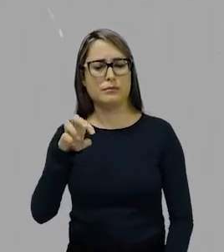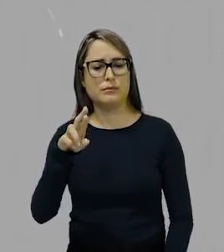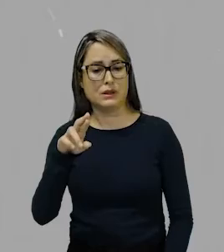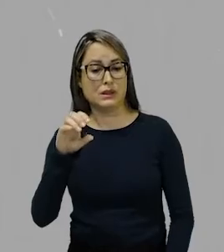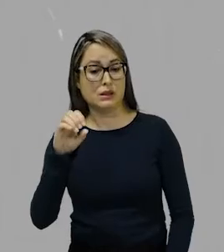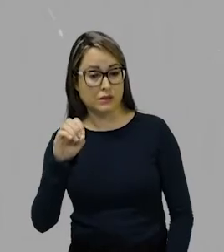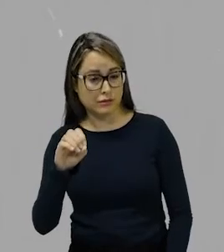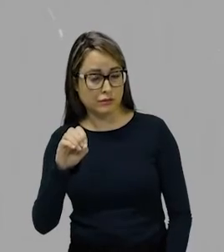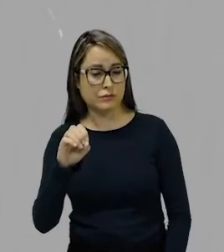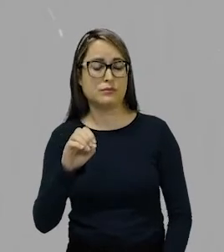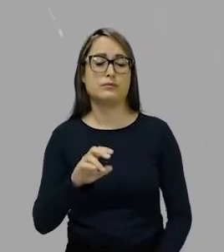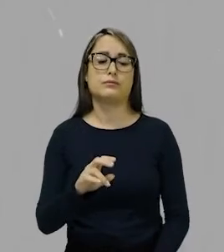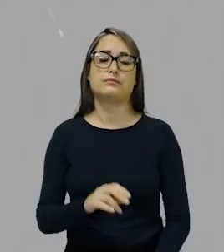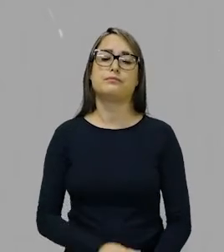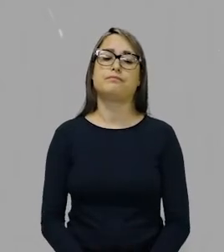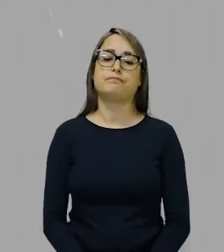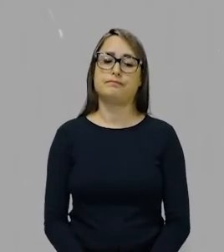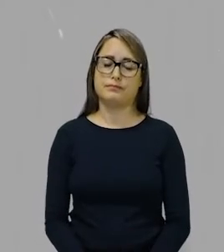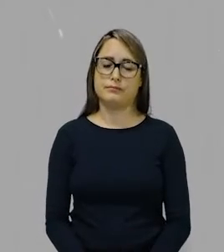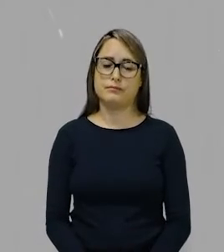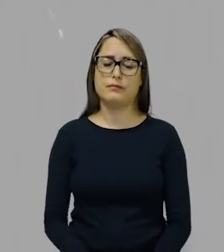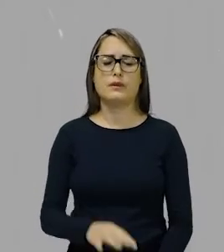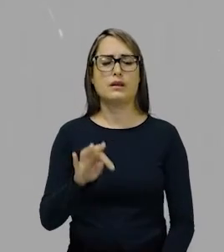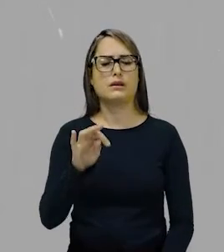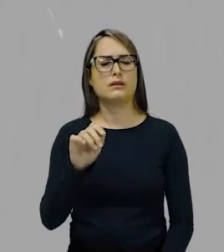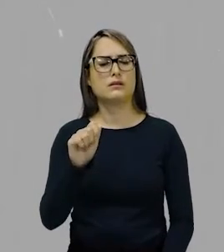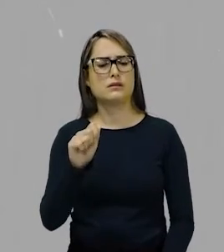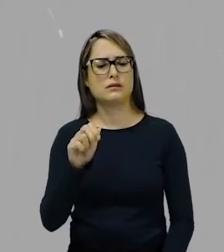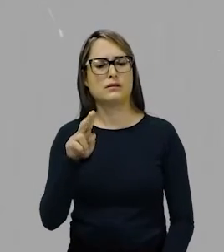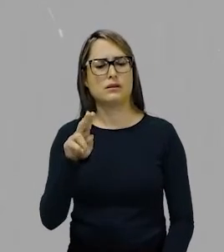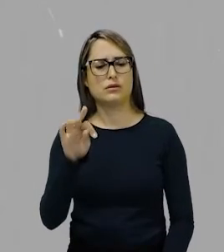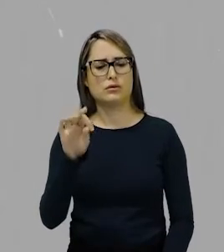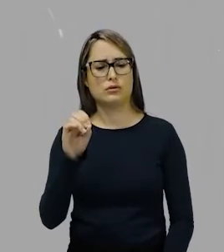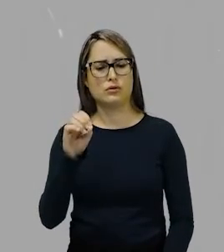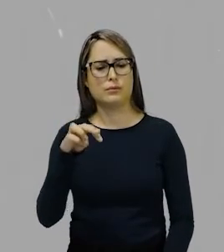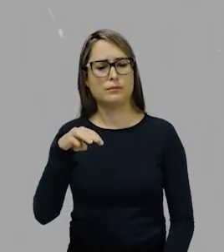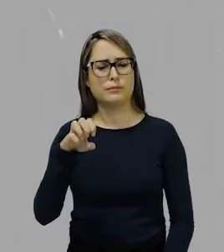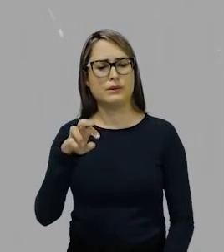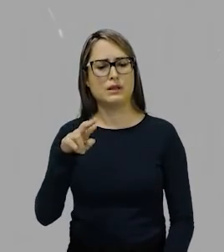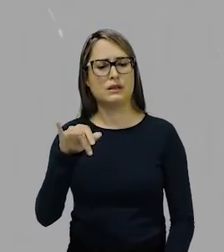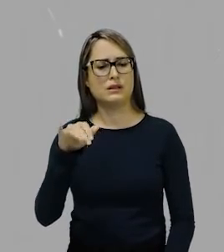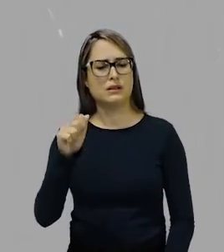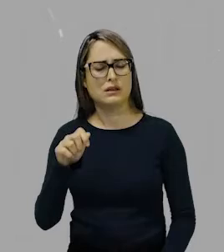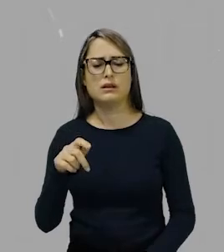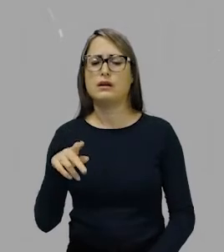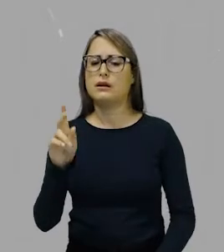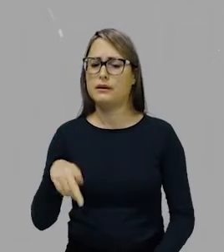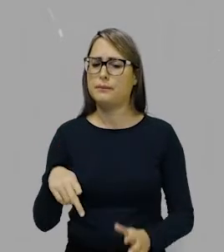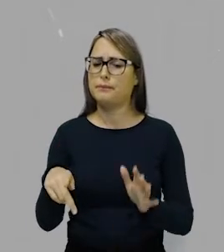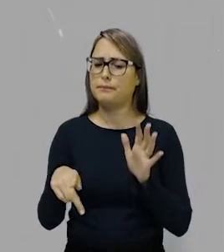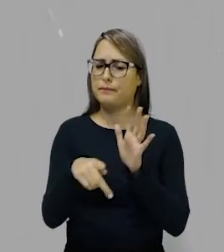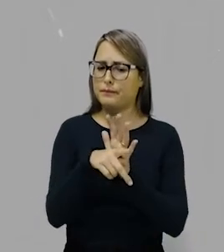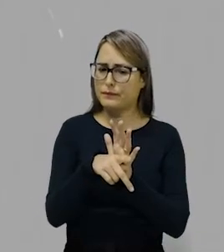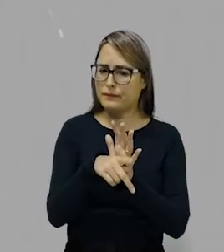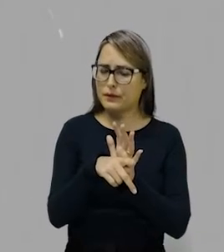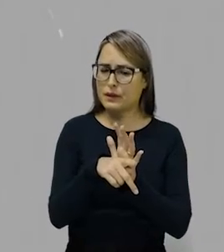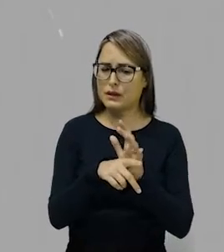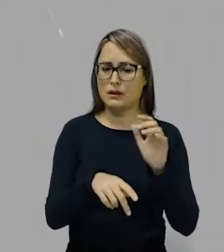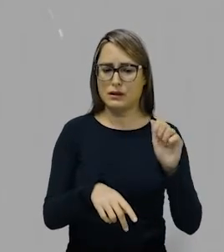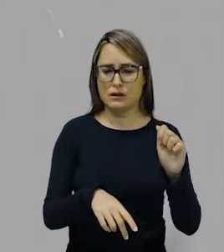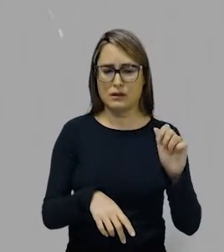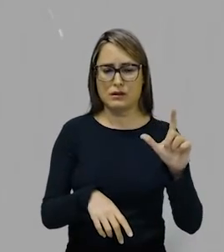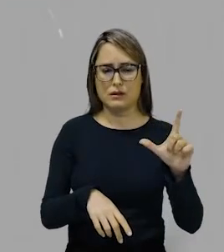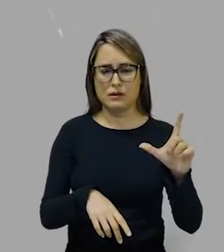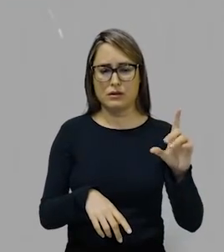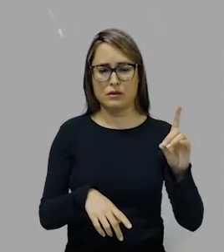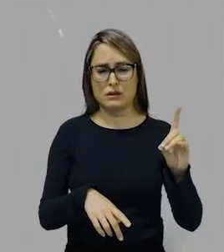a tautomeria. A tautomeria é um caso particular, onde aldeído vai